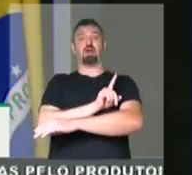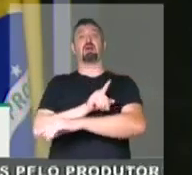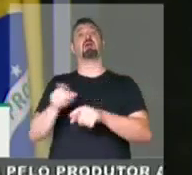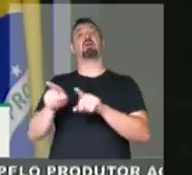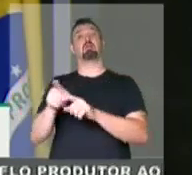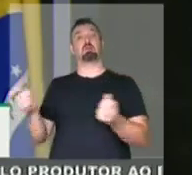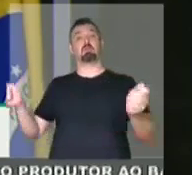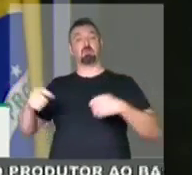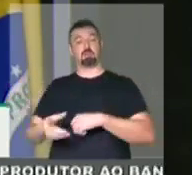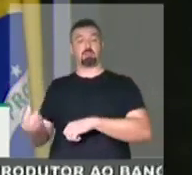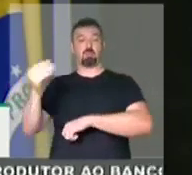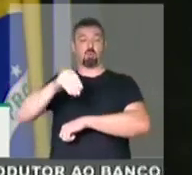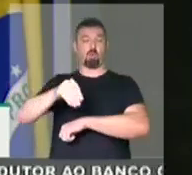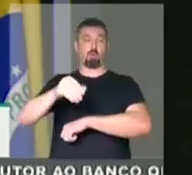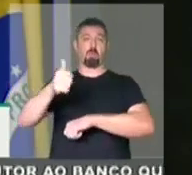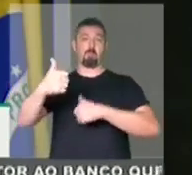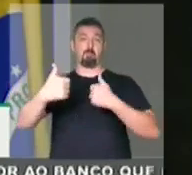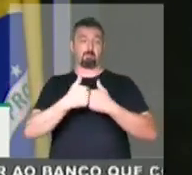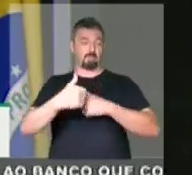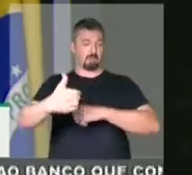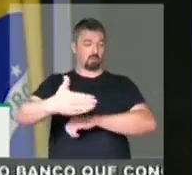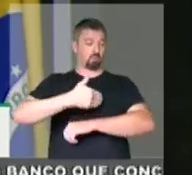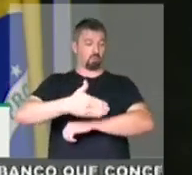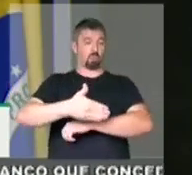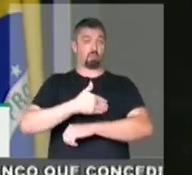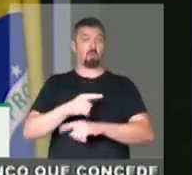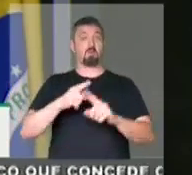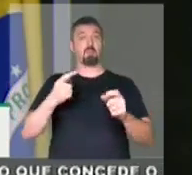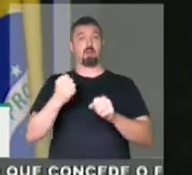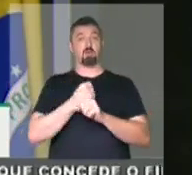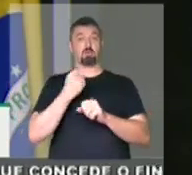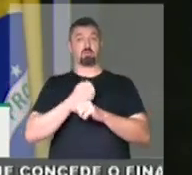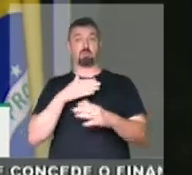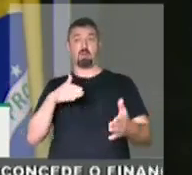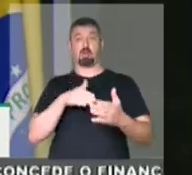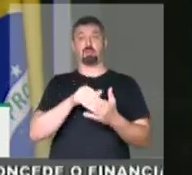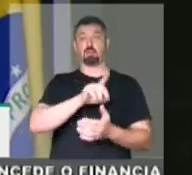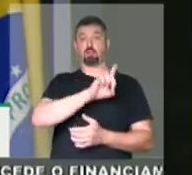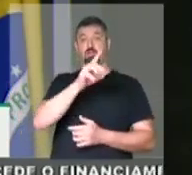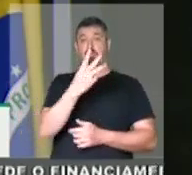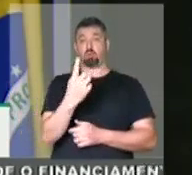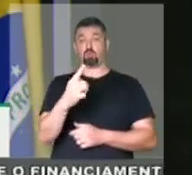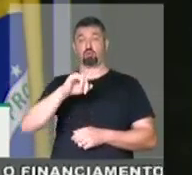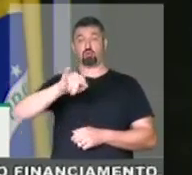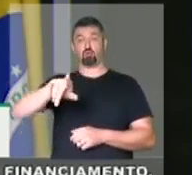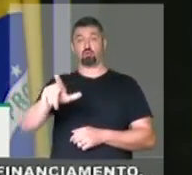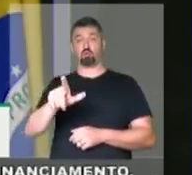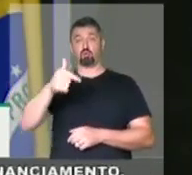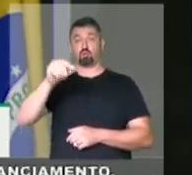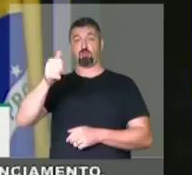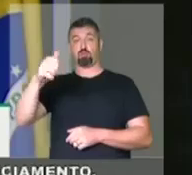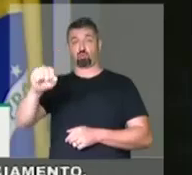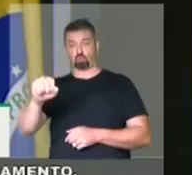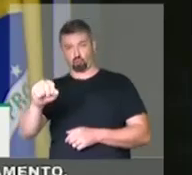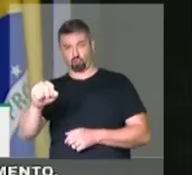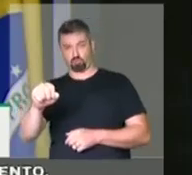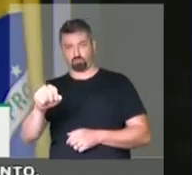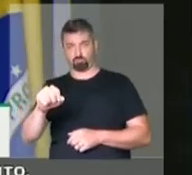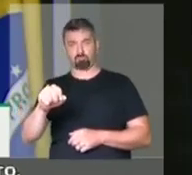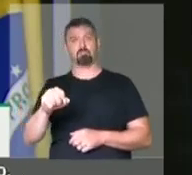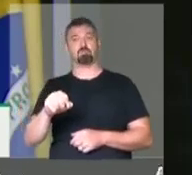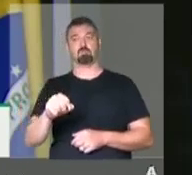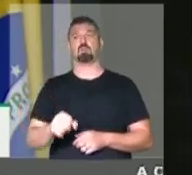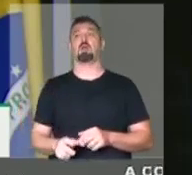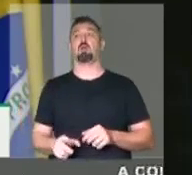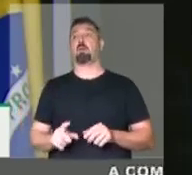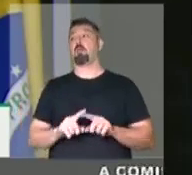serem incluídas em perímetro urbano, desde que constituídas até a data de 31 de julho de 2018, salvo